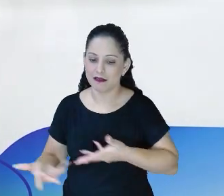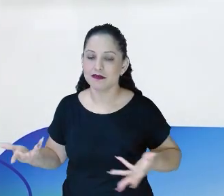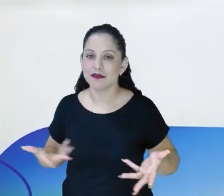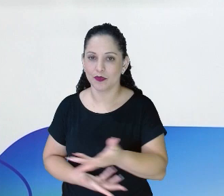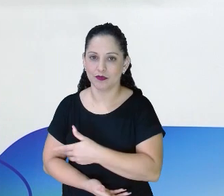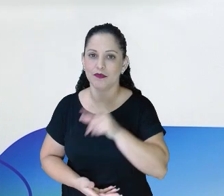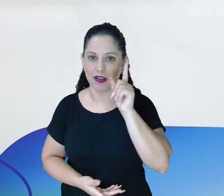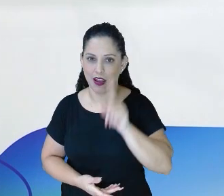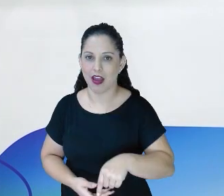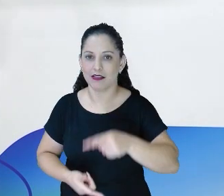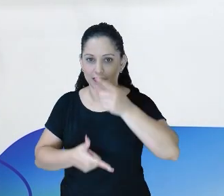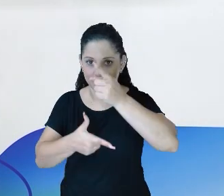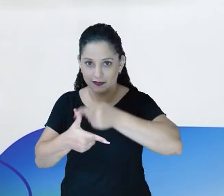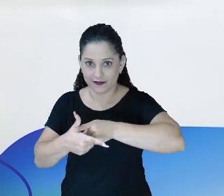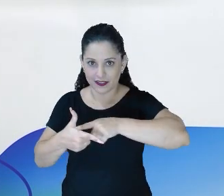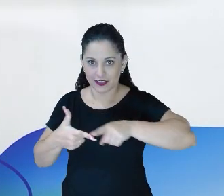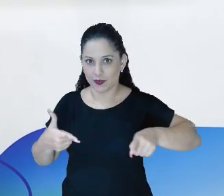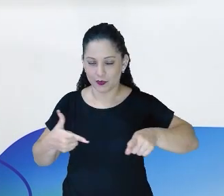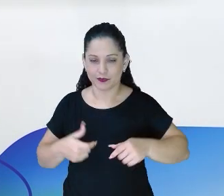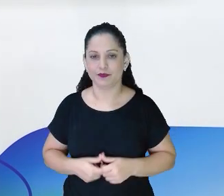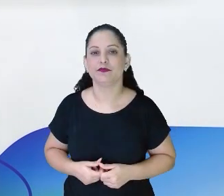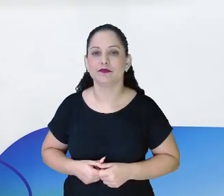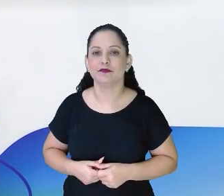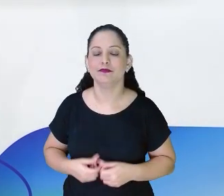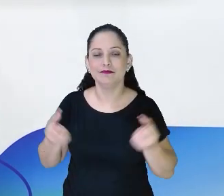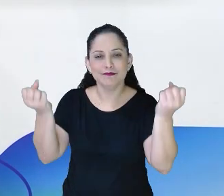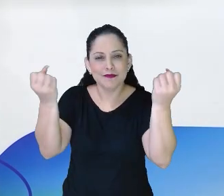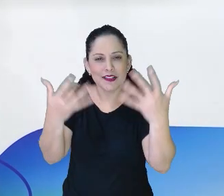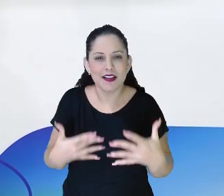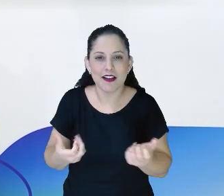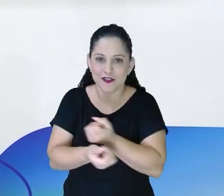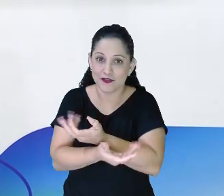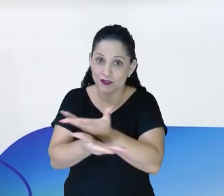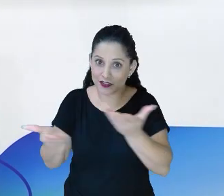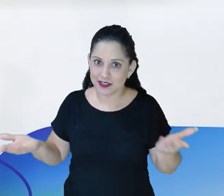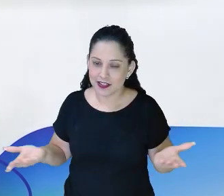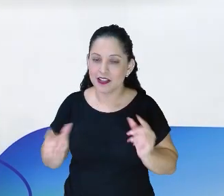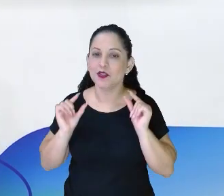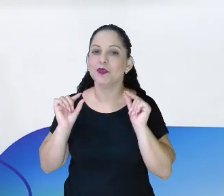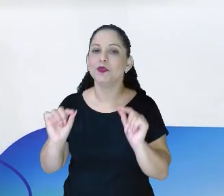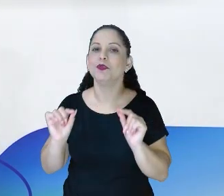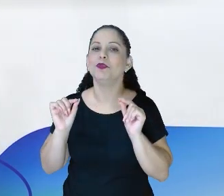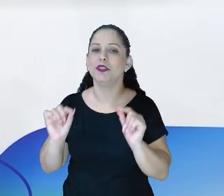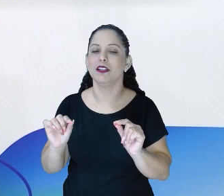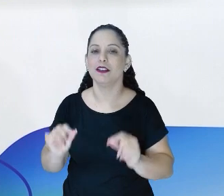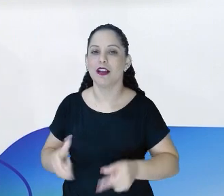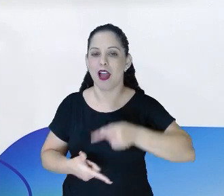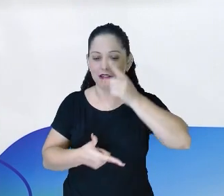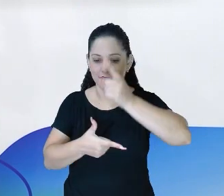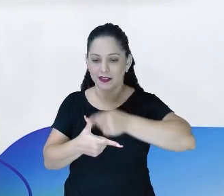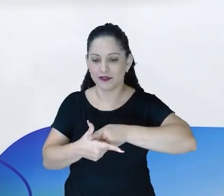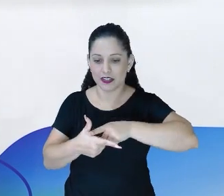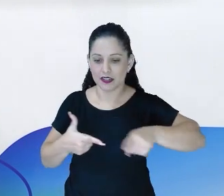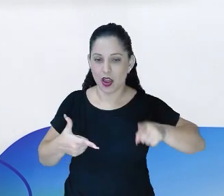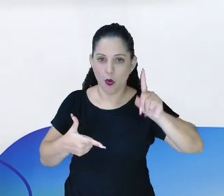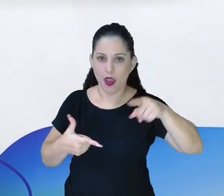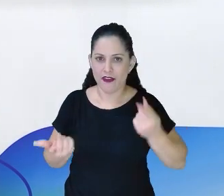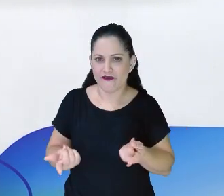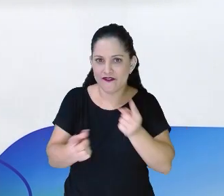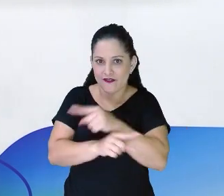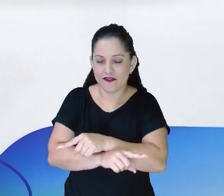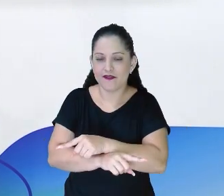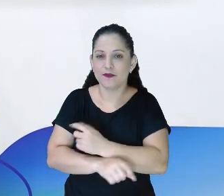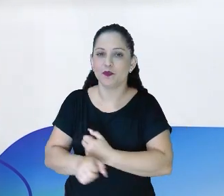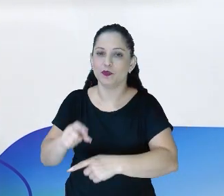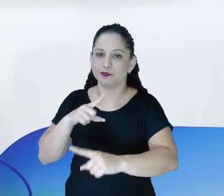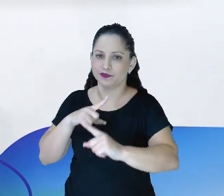só uma observação para eu dizer para você que a divisão é uma operação inversa à